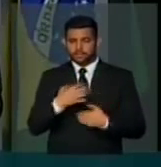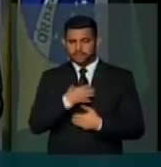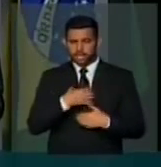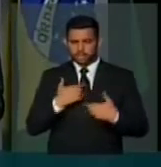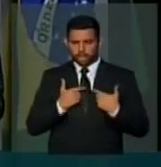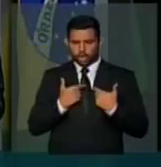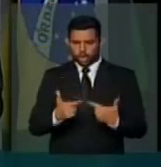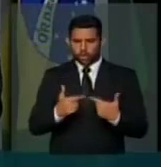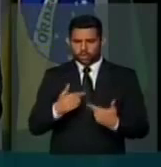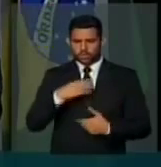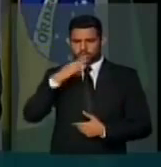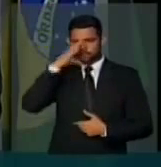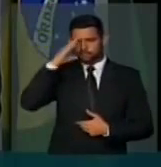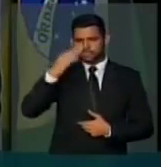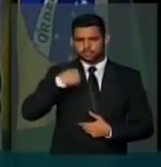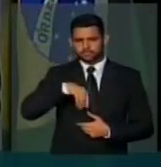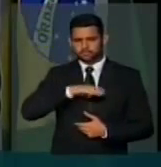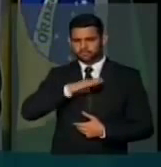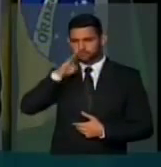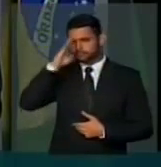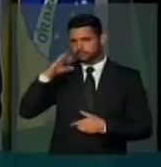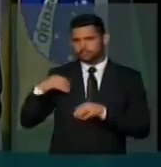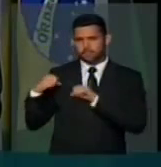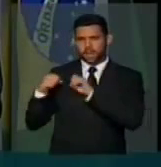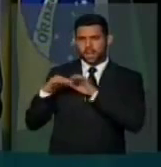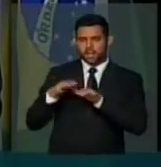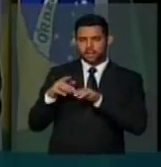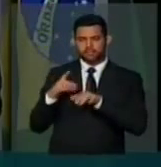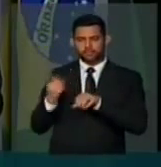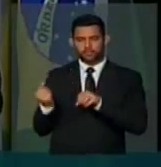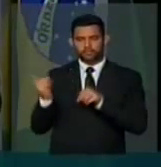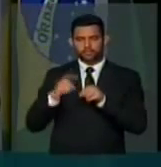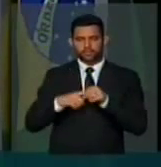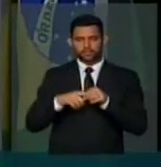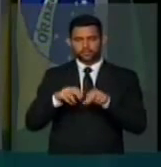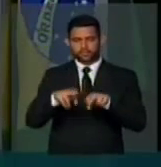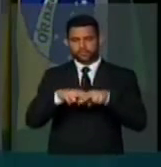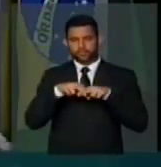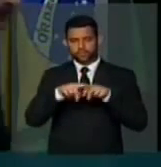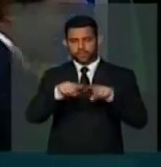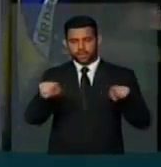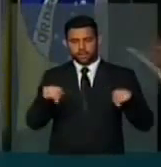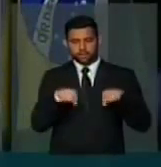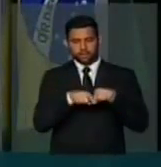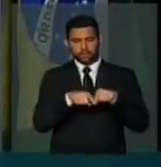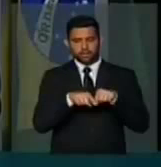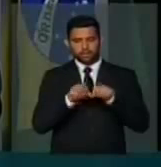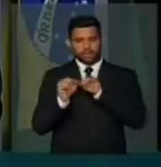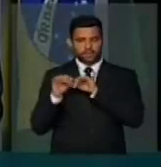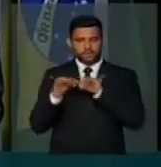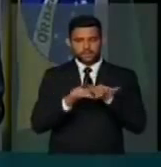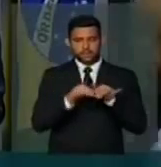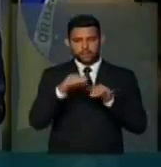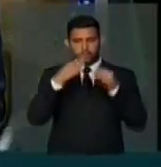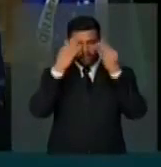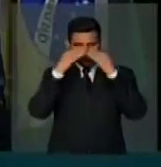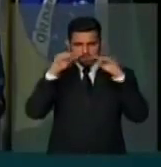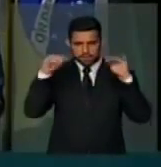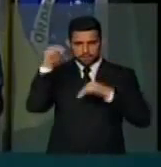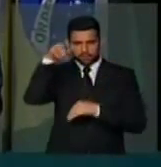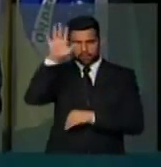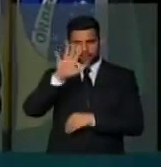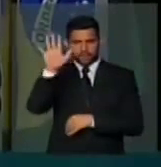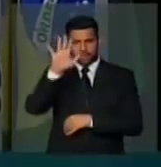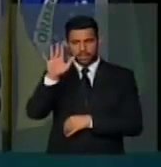e a disciplina de nossos soldados, que nos levaram à retomada dos territórios ocupados com as invasões holandesas no